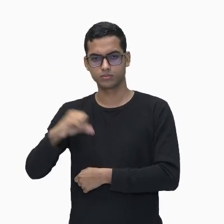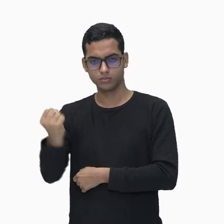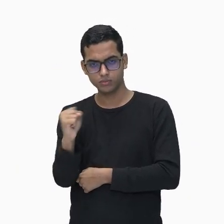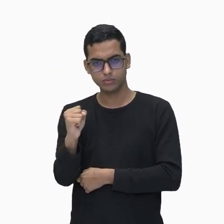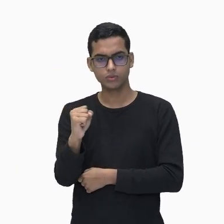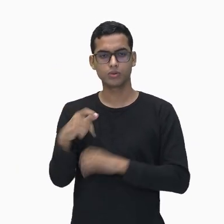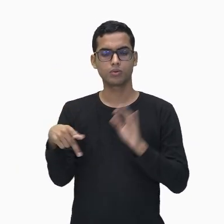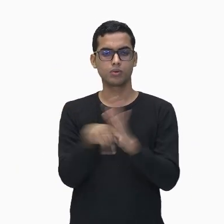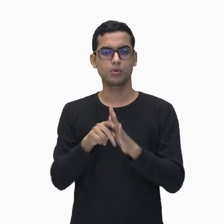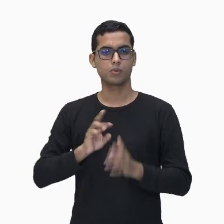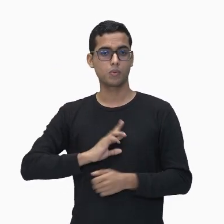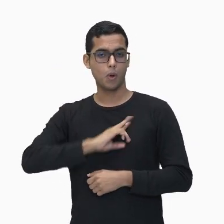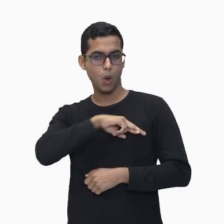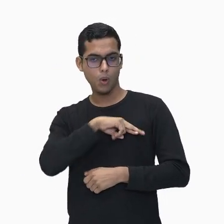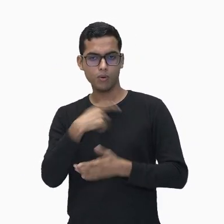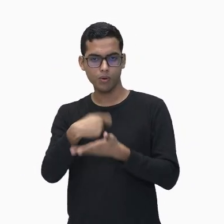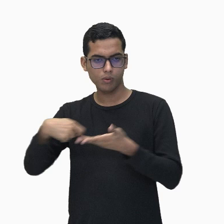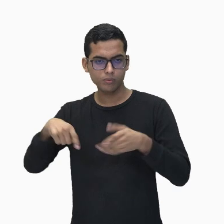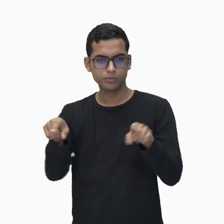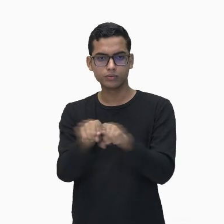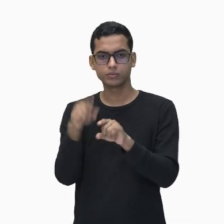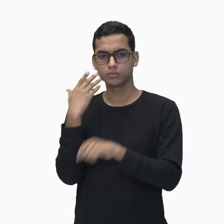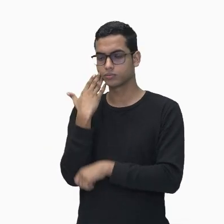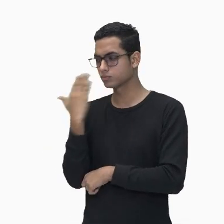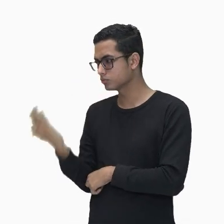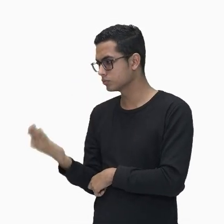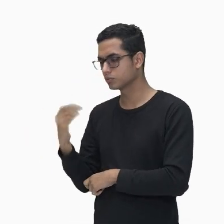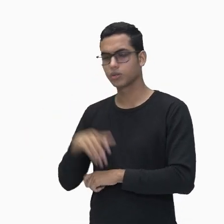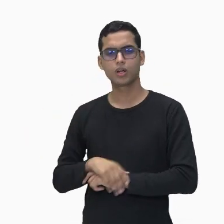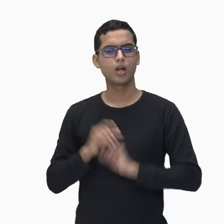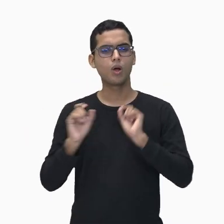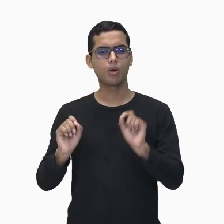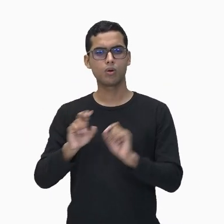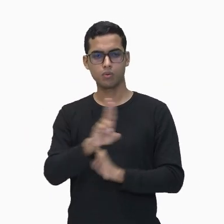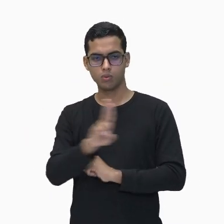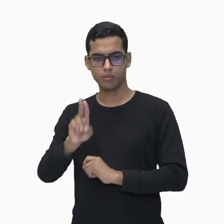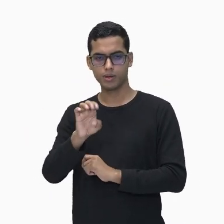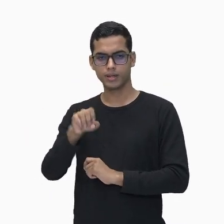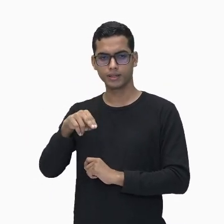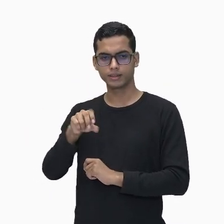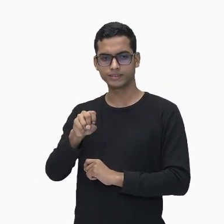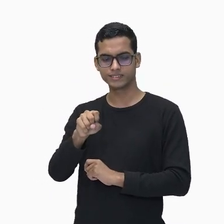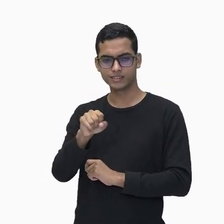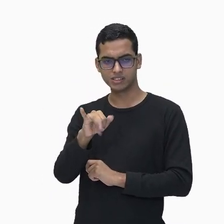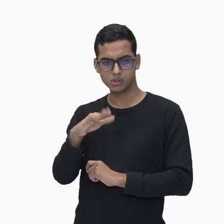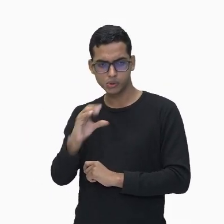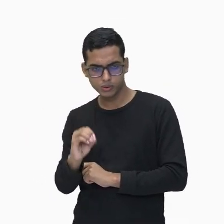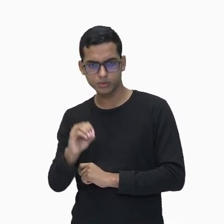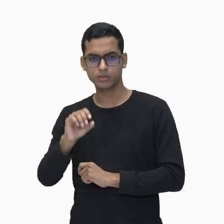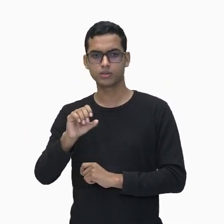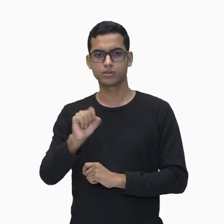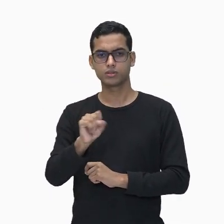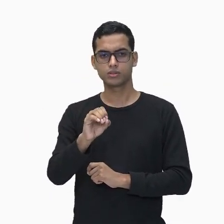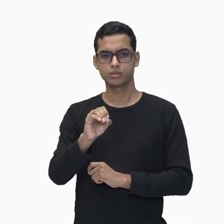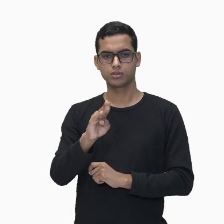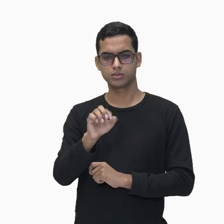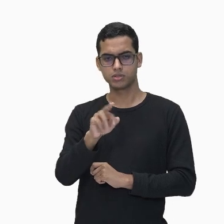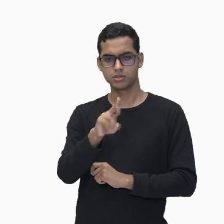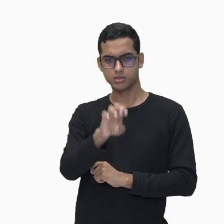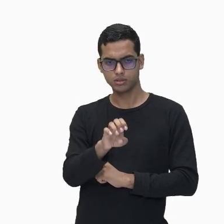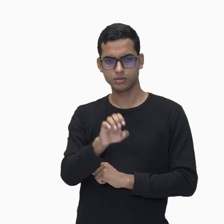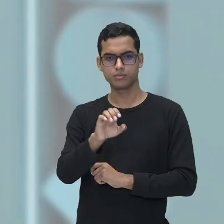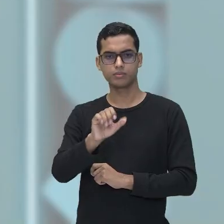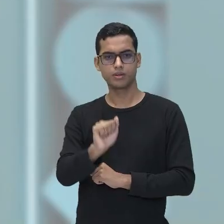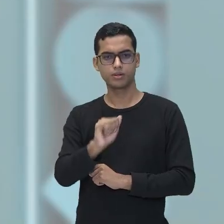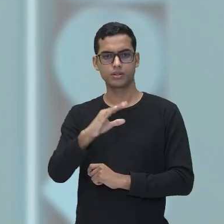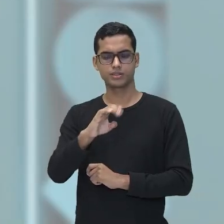escreveu, que se chama Ensaio sobre a Cegueira. E é a partir, né, é sobre esse romance que nós